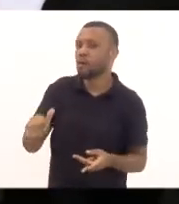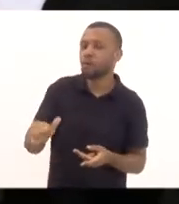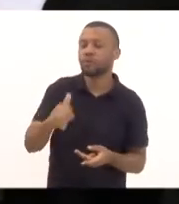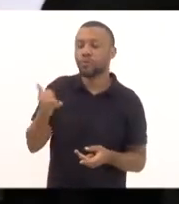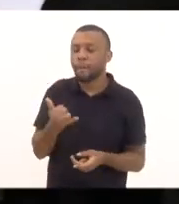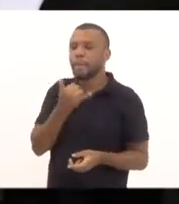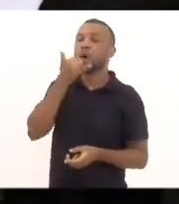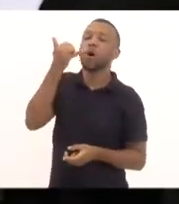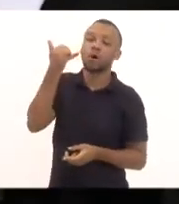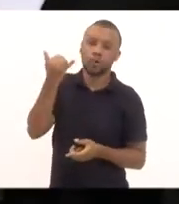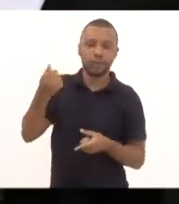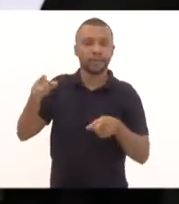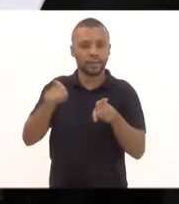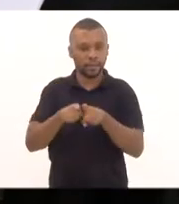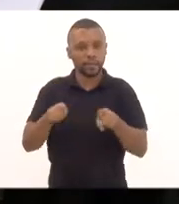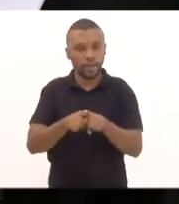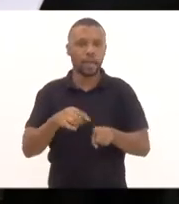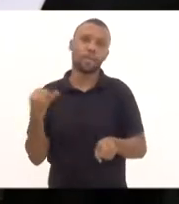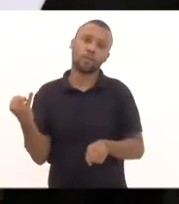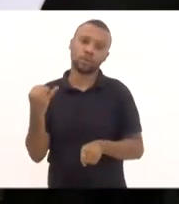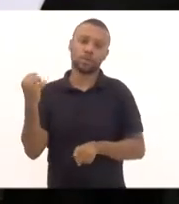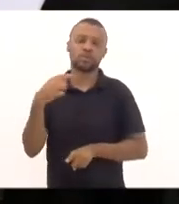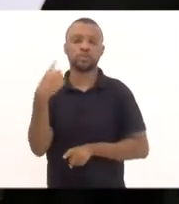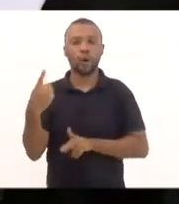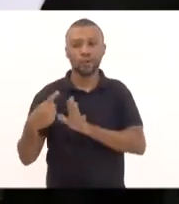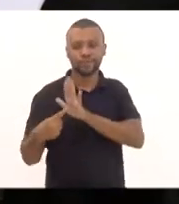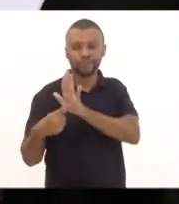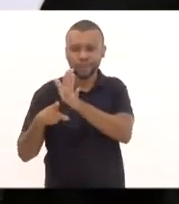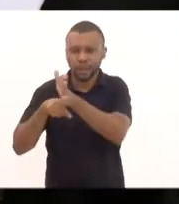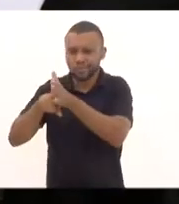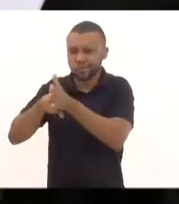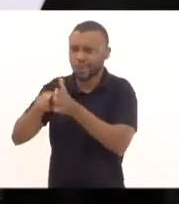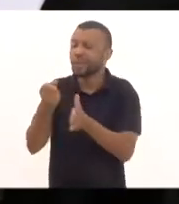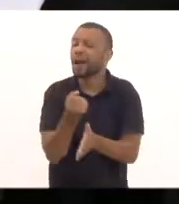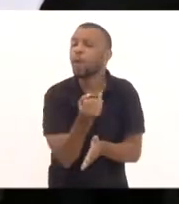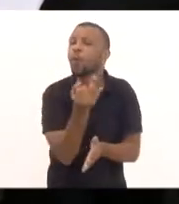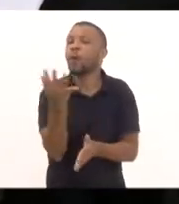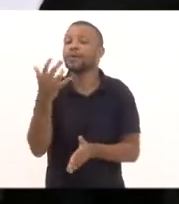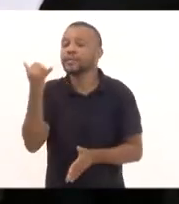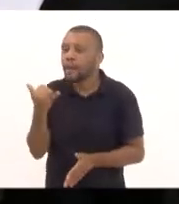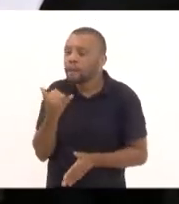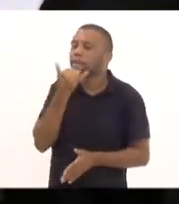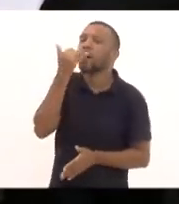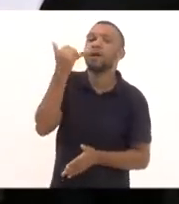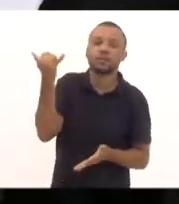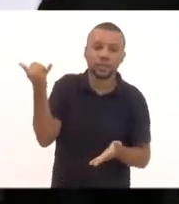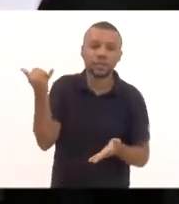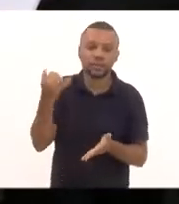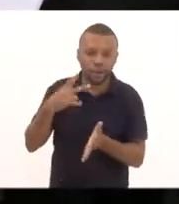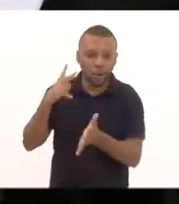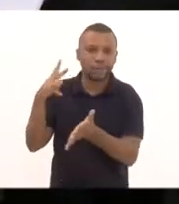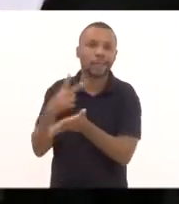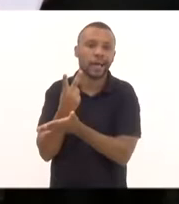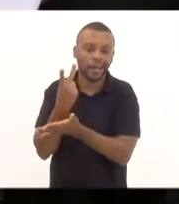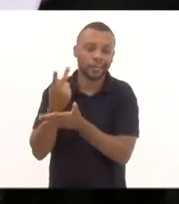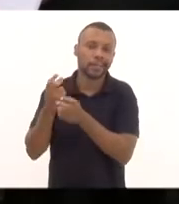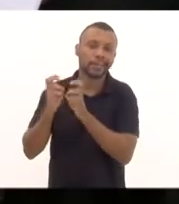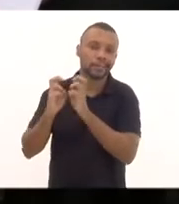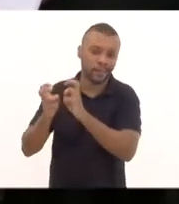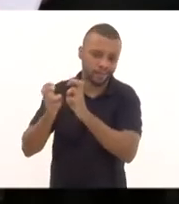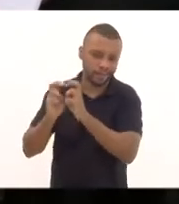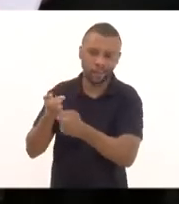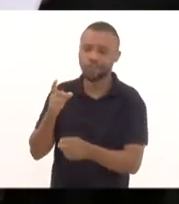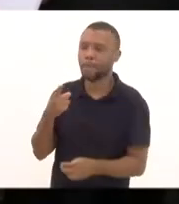acho que também é importante a gente levantar quantitativo de acidentes que acontecem com as